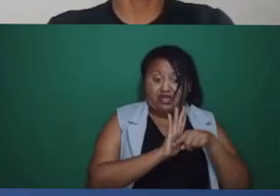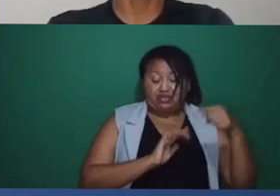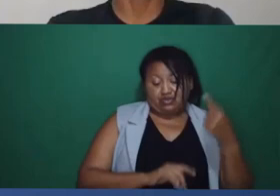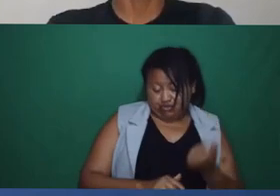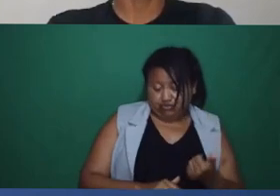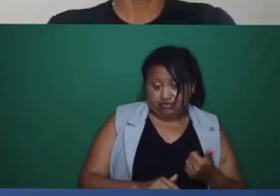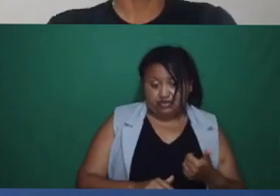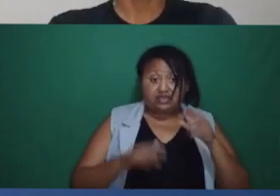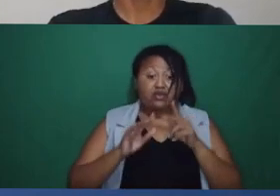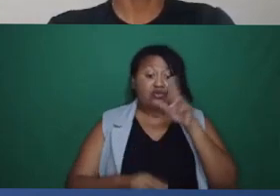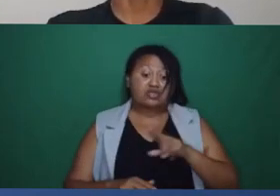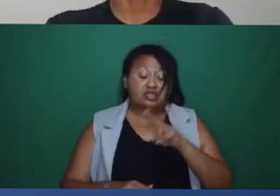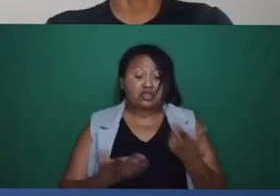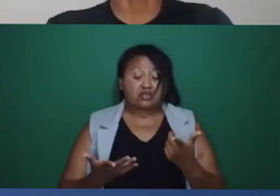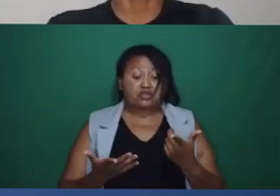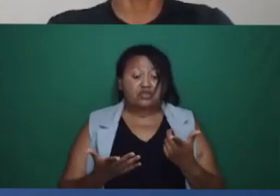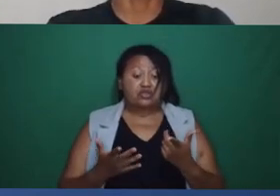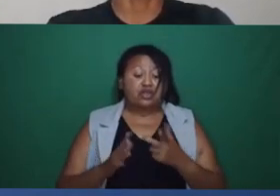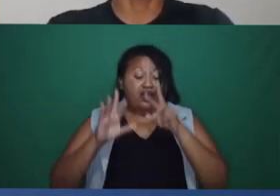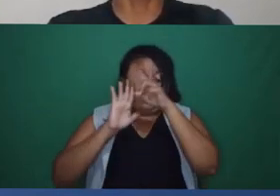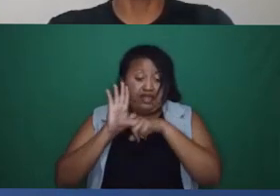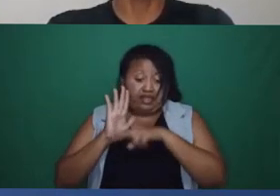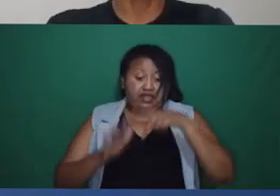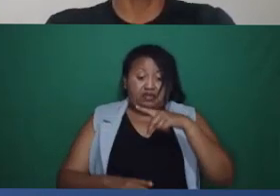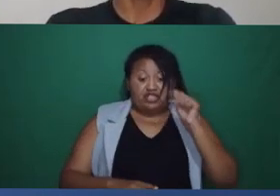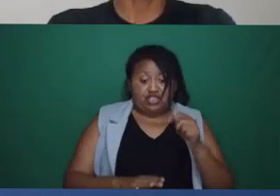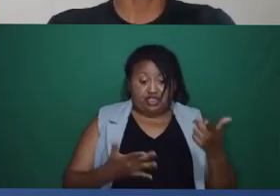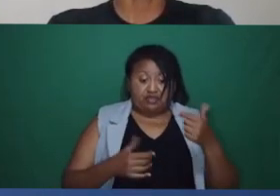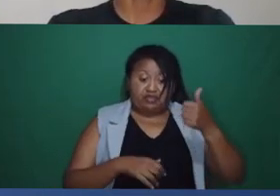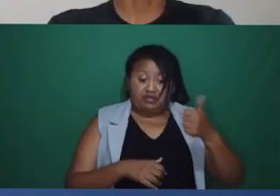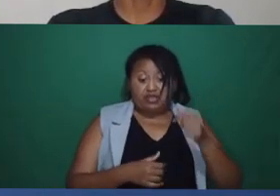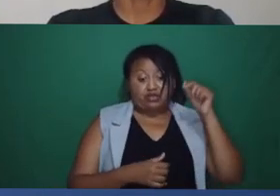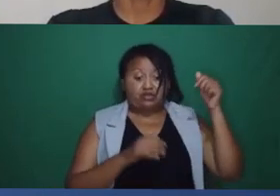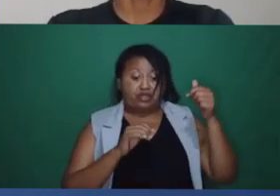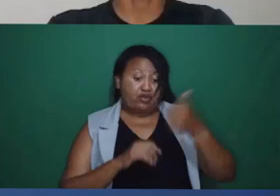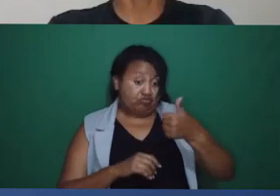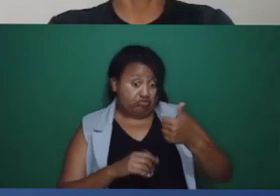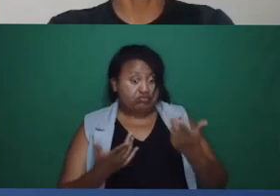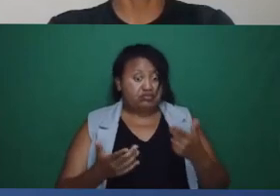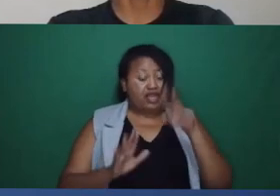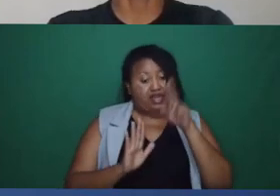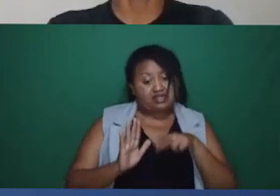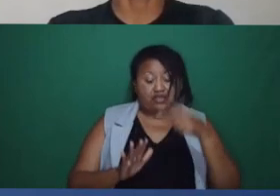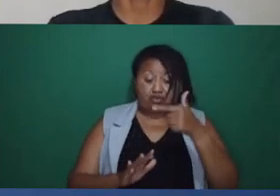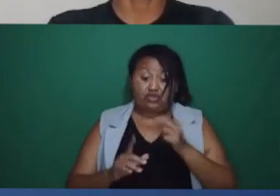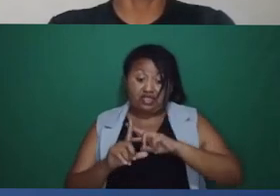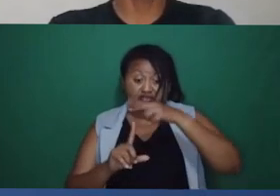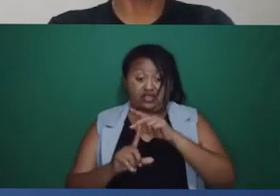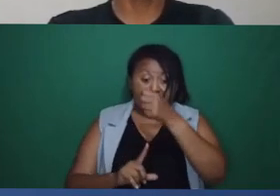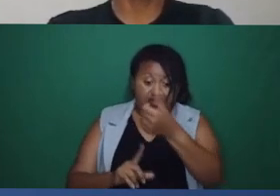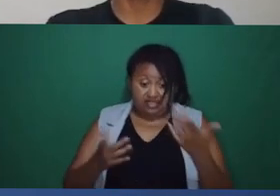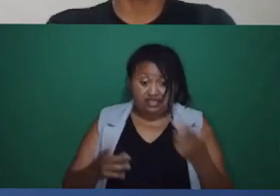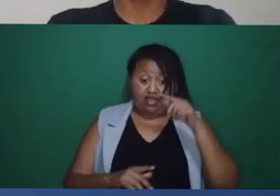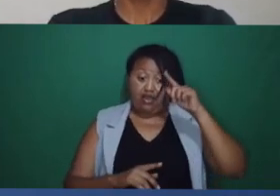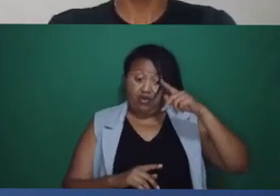soma de PG Eu tenho aqui primeiro termo é um a razão é 2 elevado a 6 porque é uma PG de